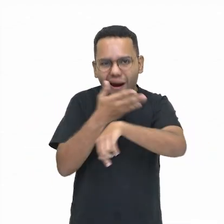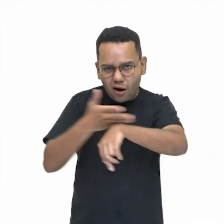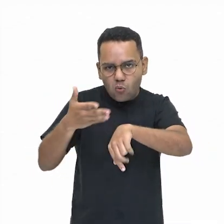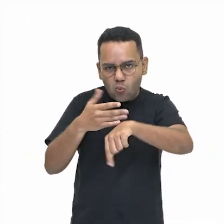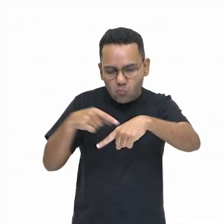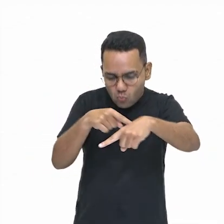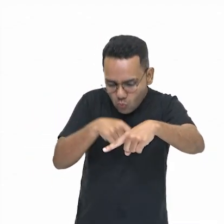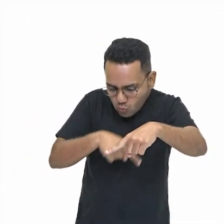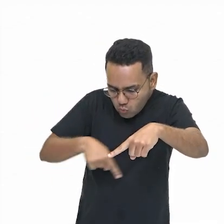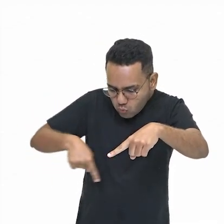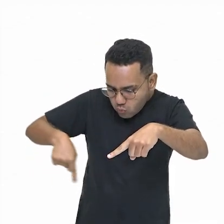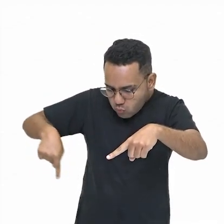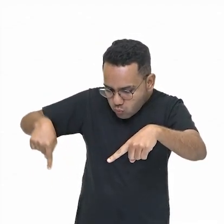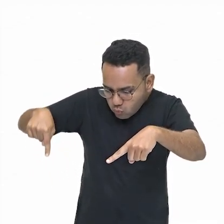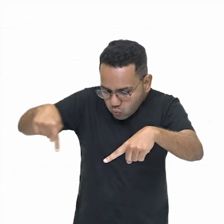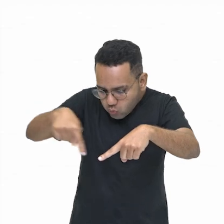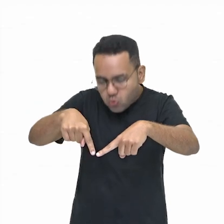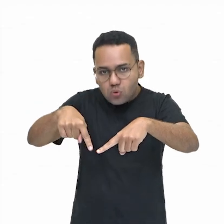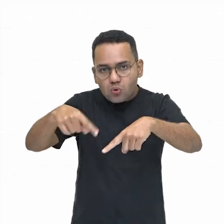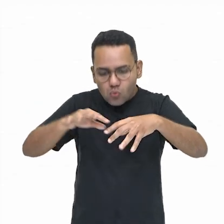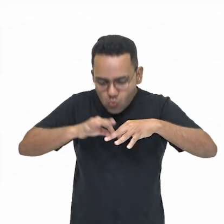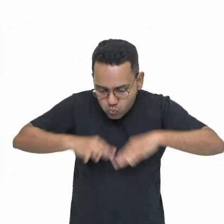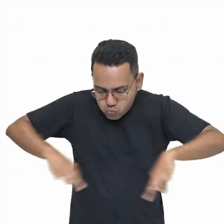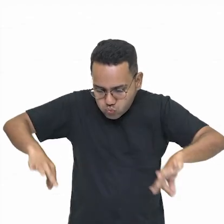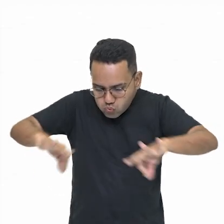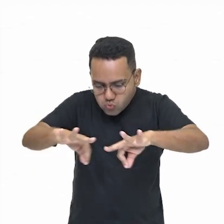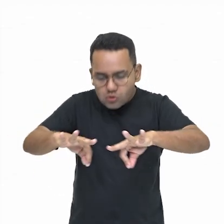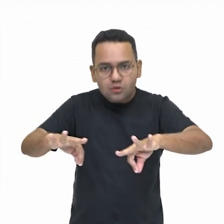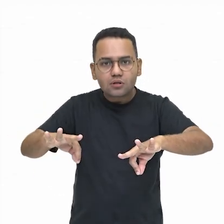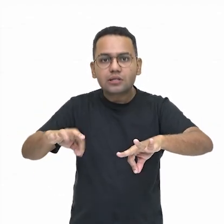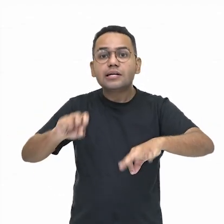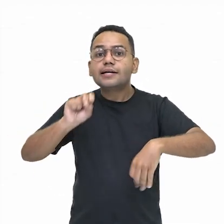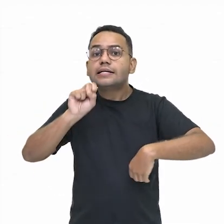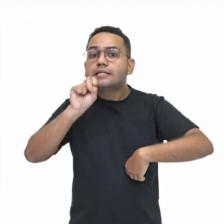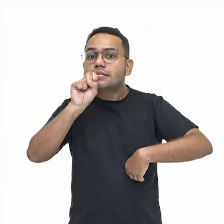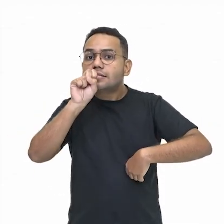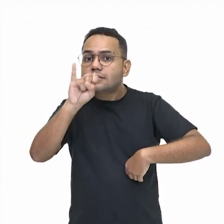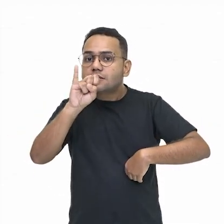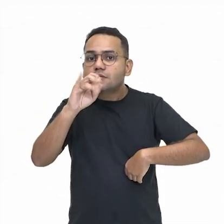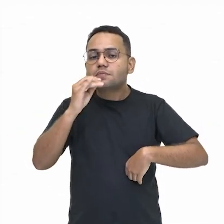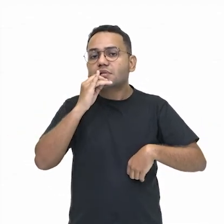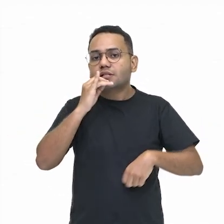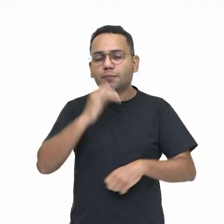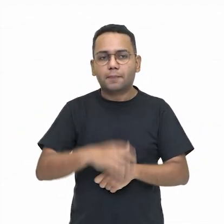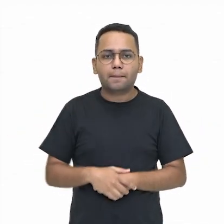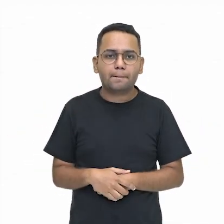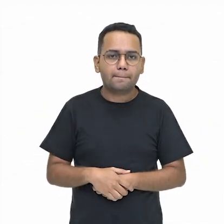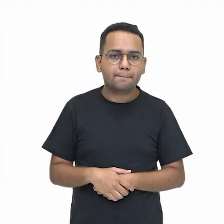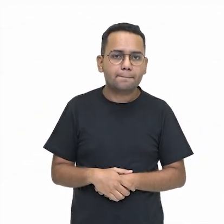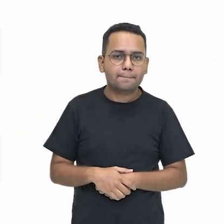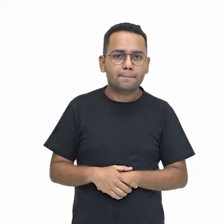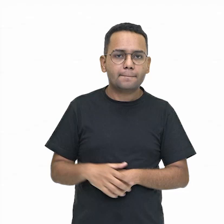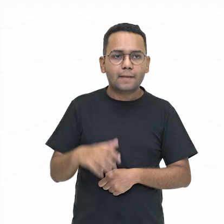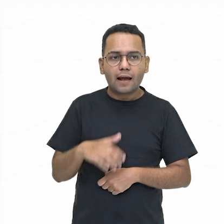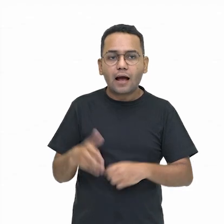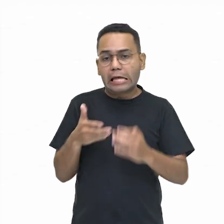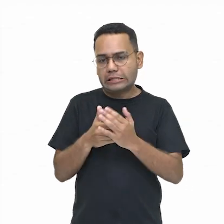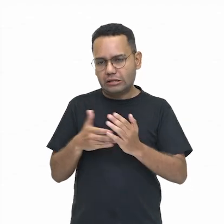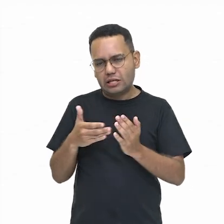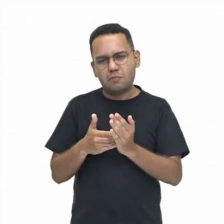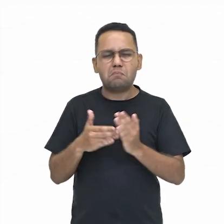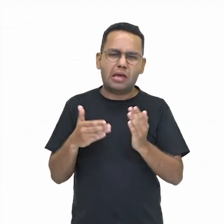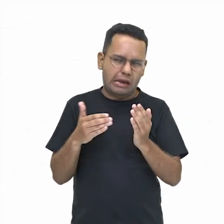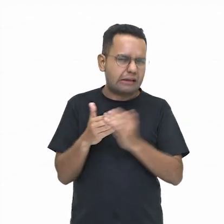semicírculo que contorna os dois quadros de remissão. Esse semicírculo aí, ele delimita a área conhecida como